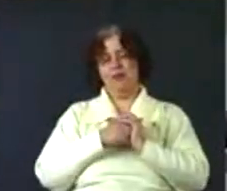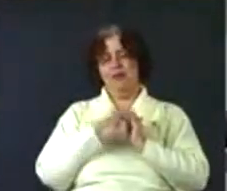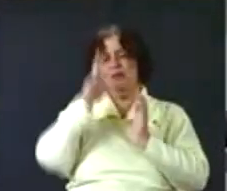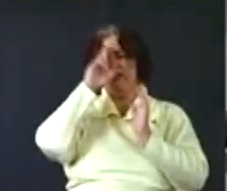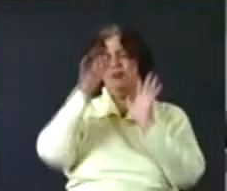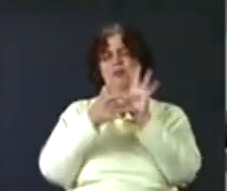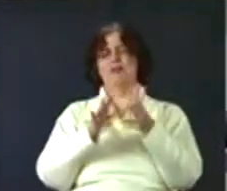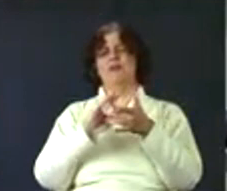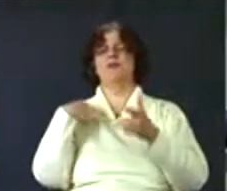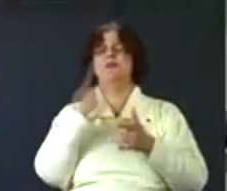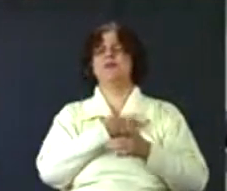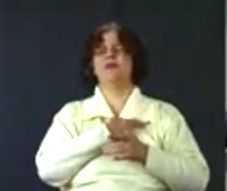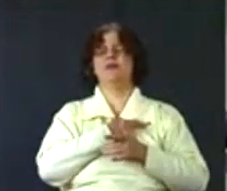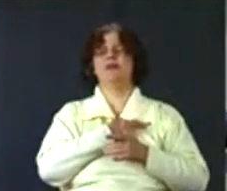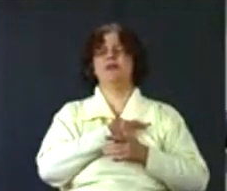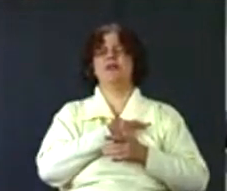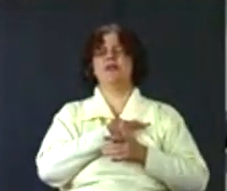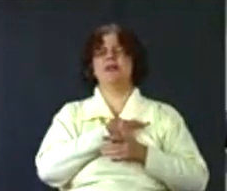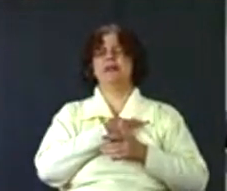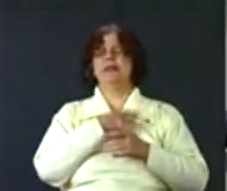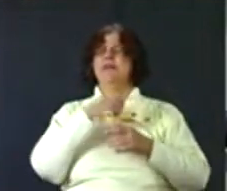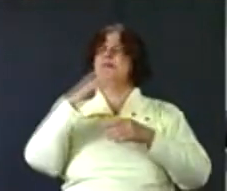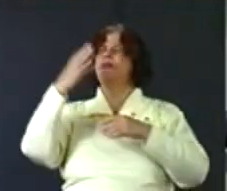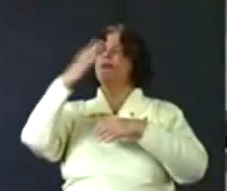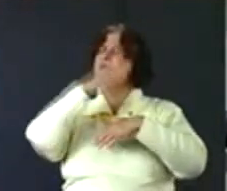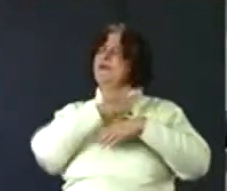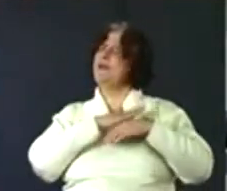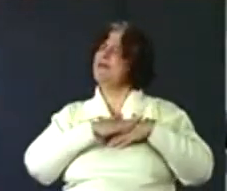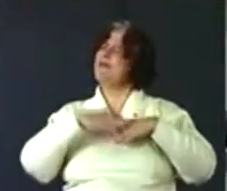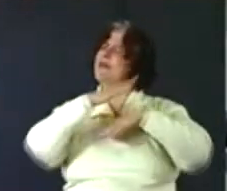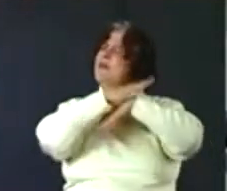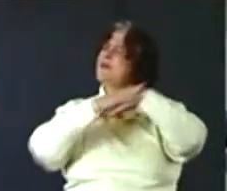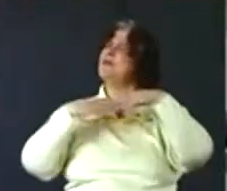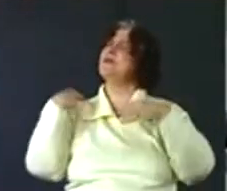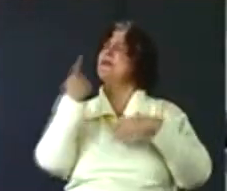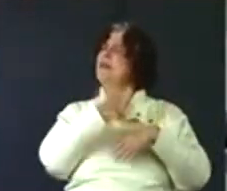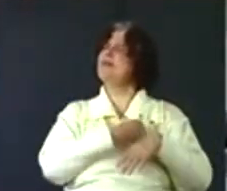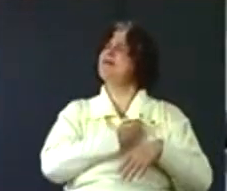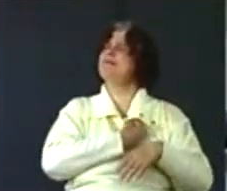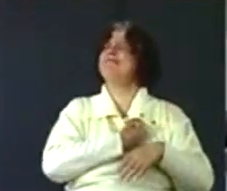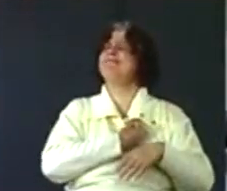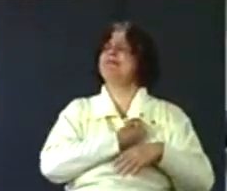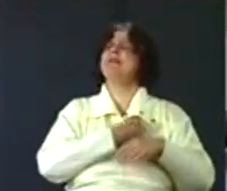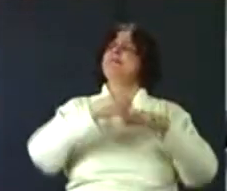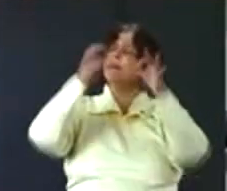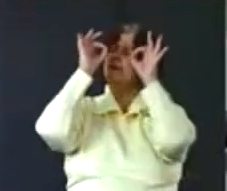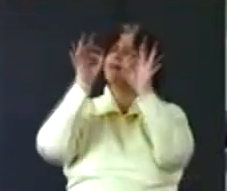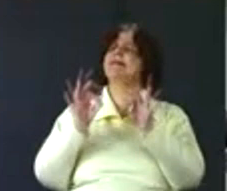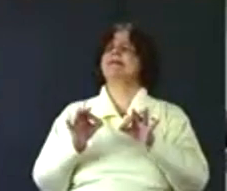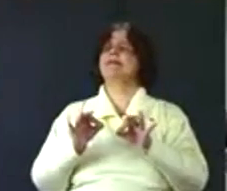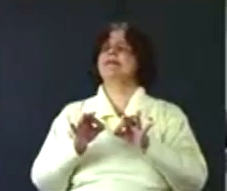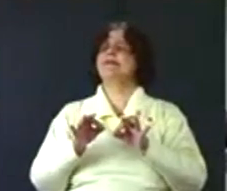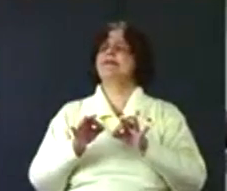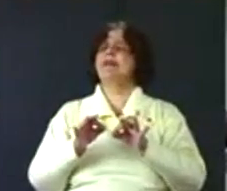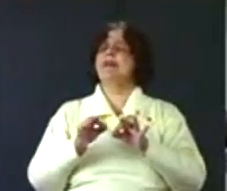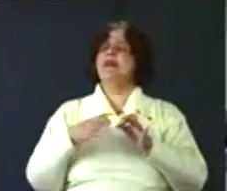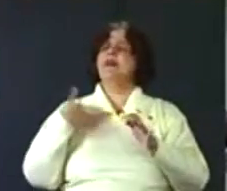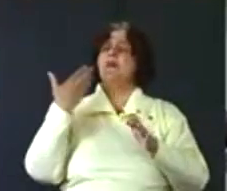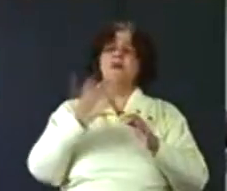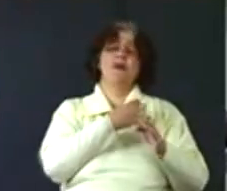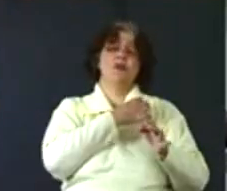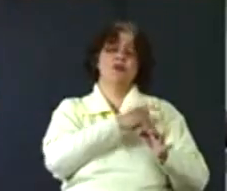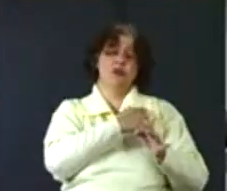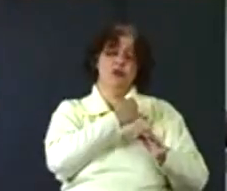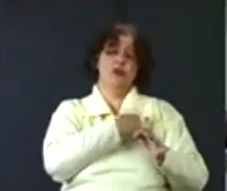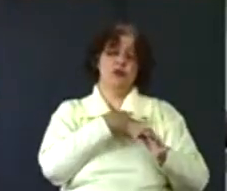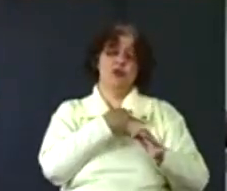o bálsamo do Senhor no nosso coração, porque é uma realidade. naqueles dias em que o teu servo João estava ali exilado